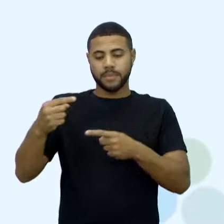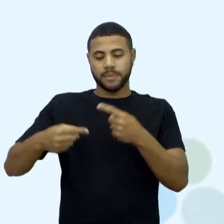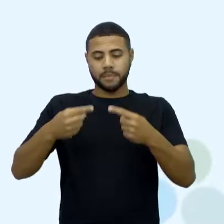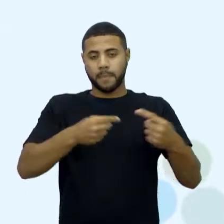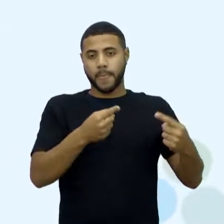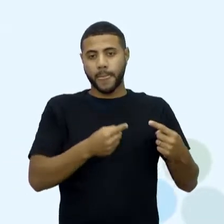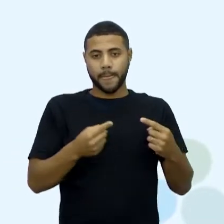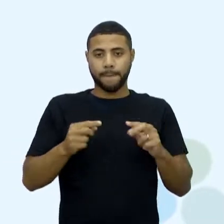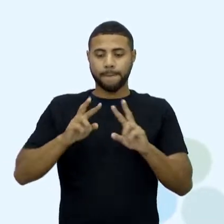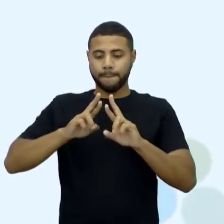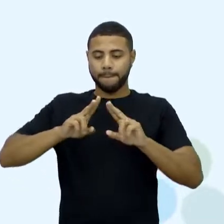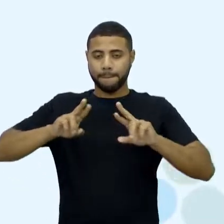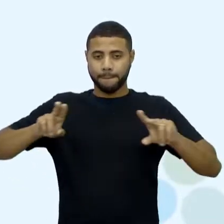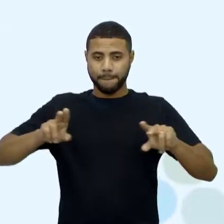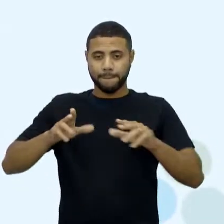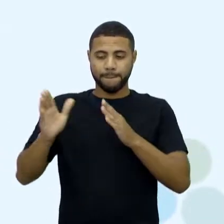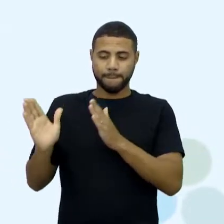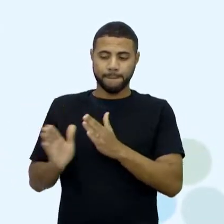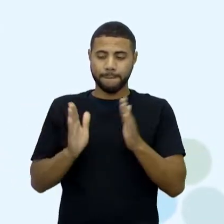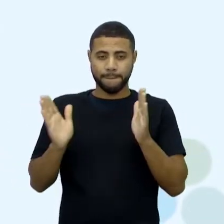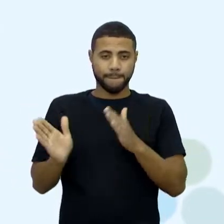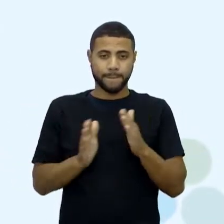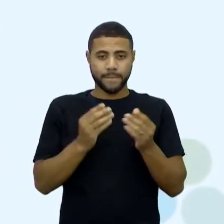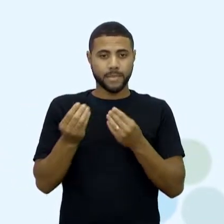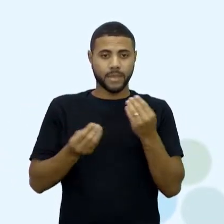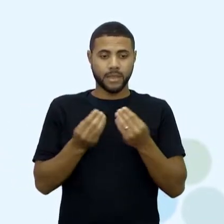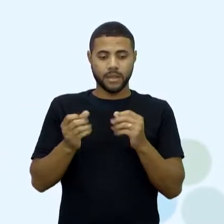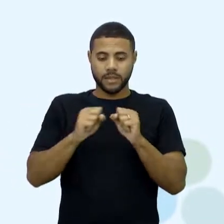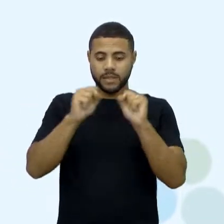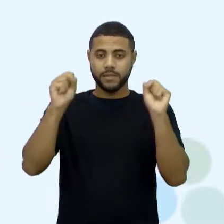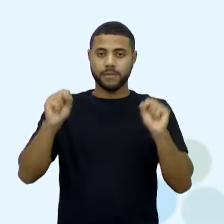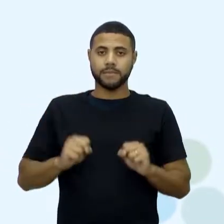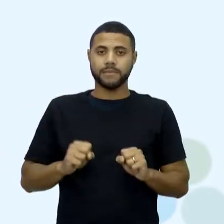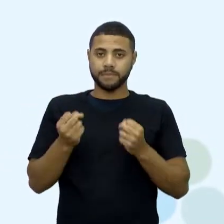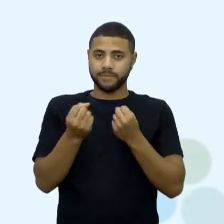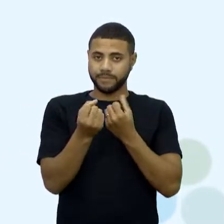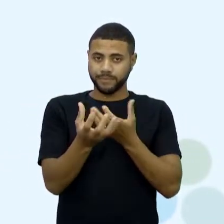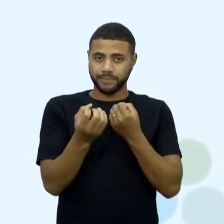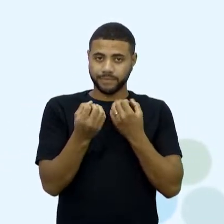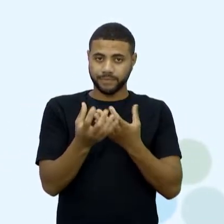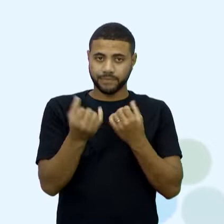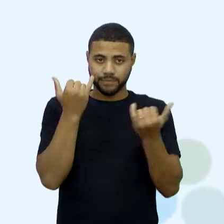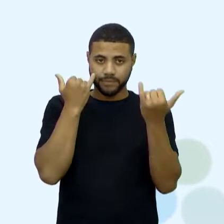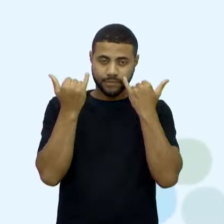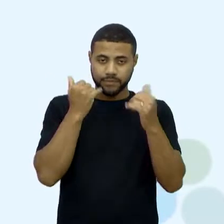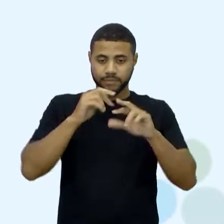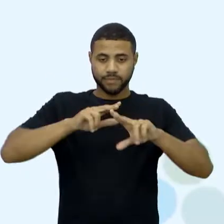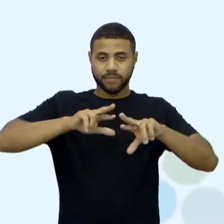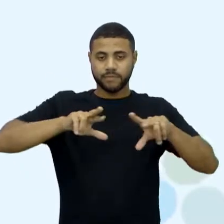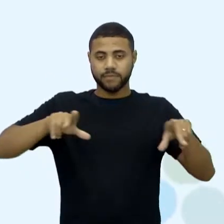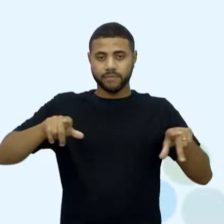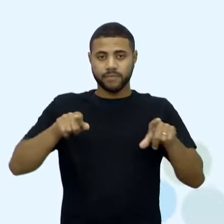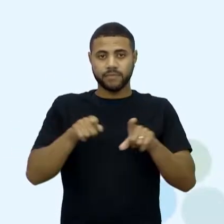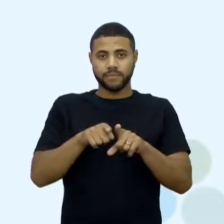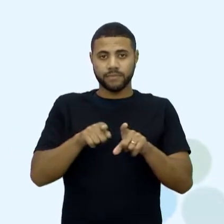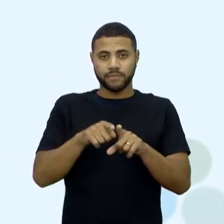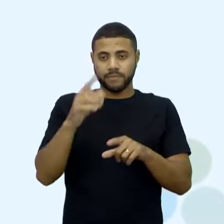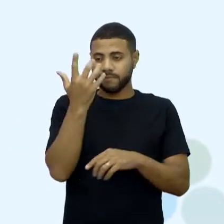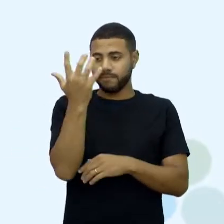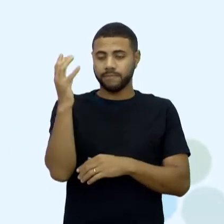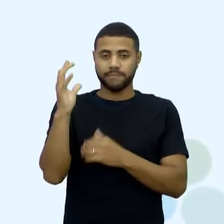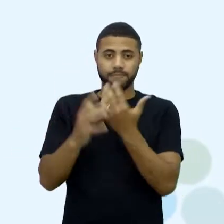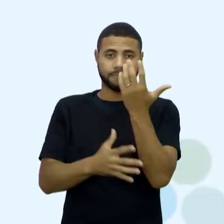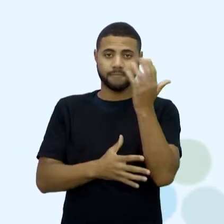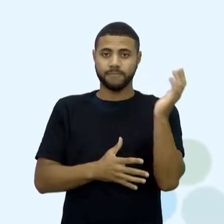diferentes processos, sempre com base na sistematização de dados e informações de diferentes